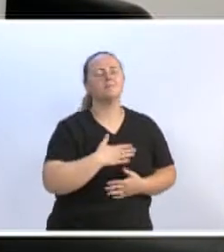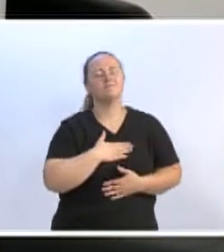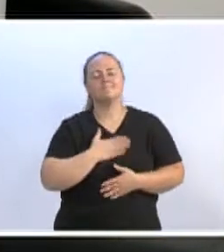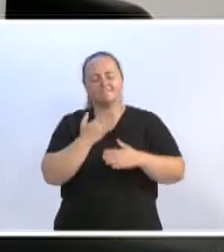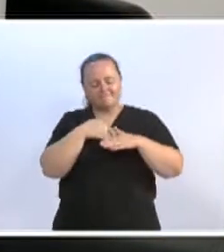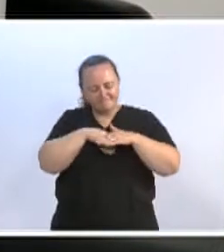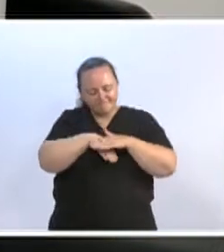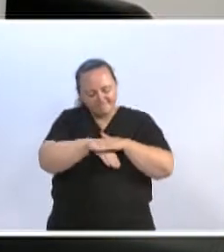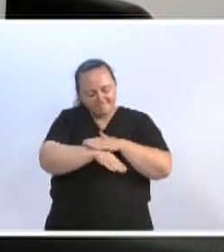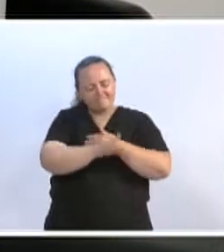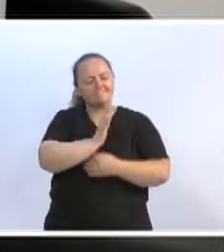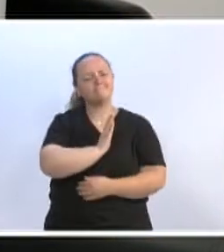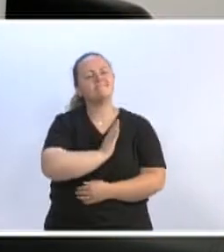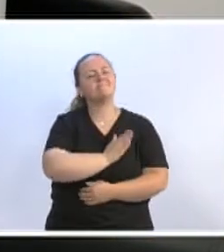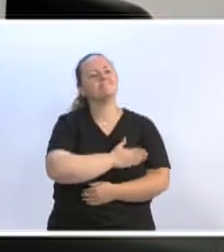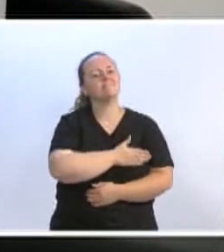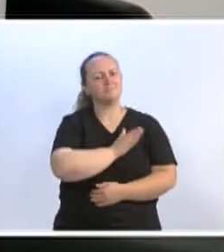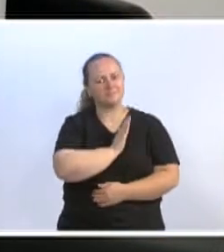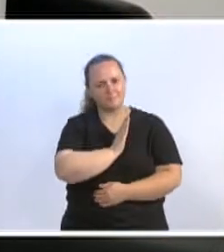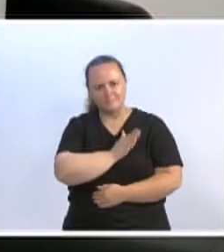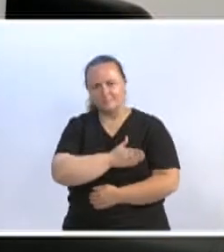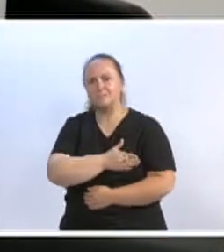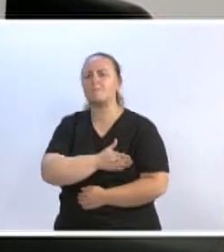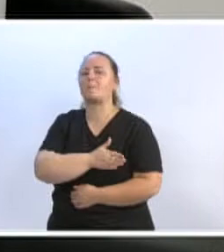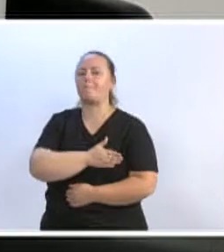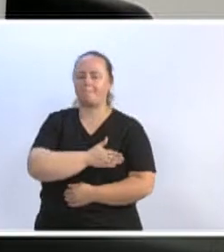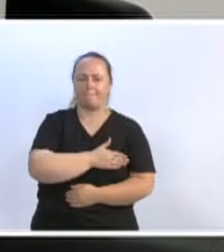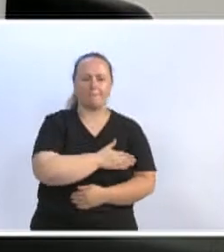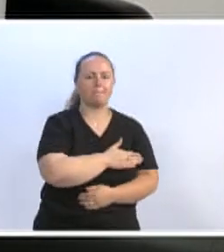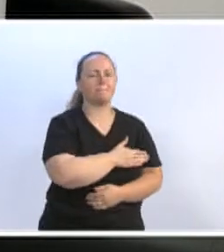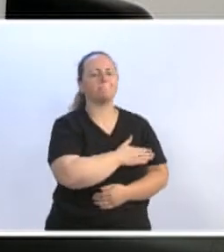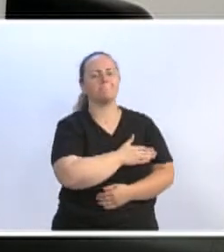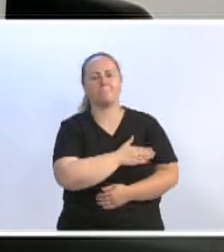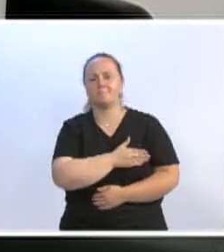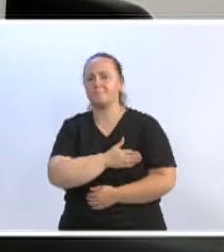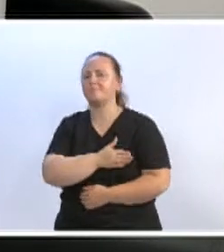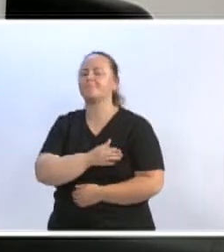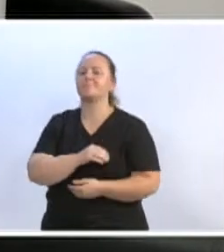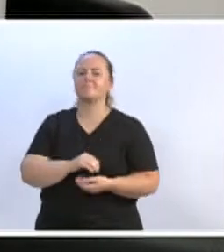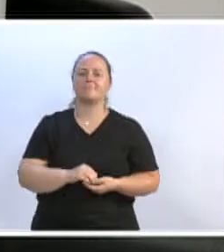guardada no meu coração,